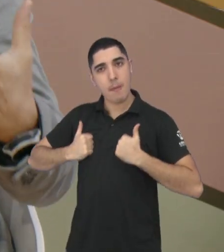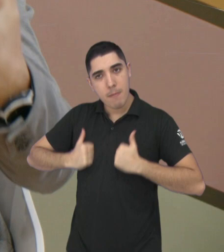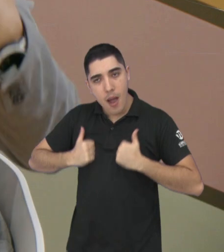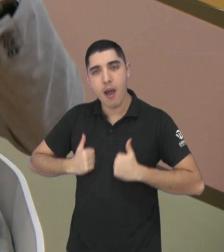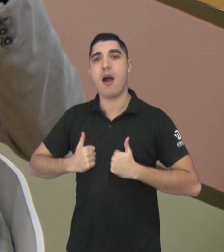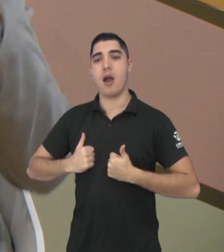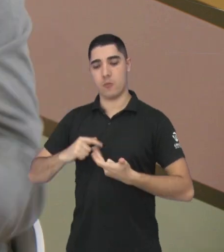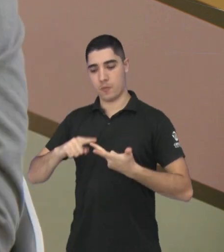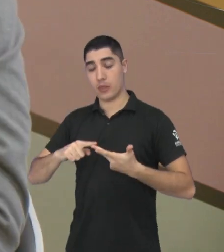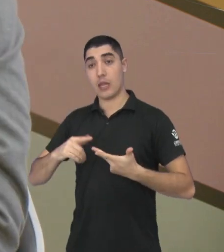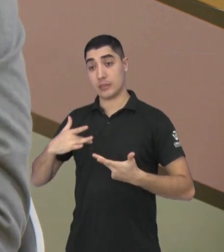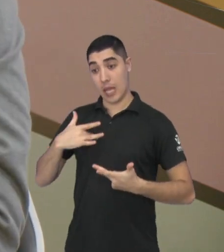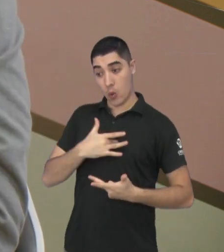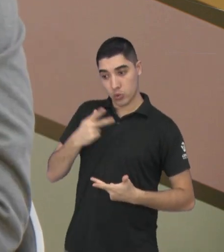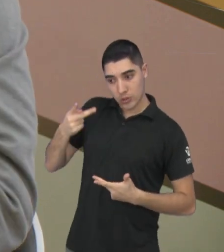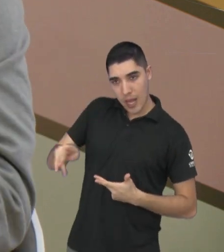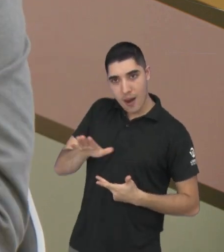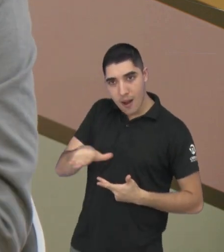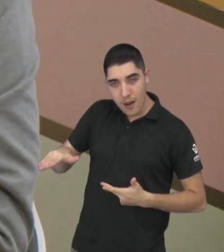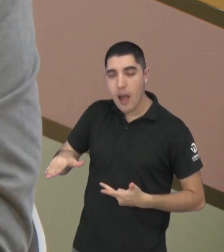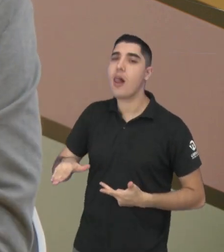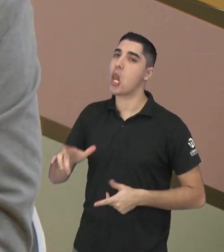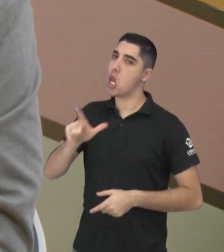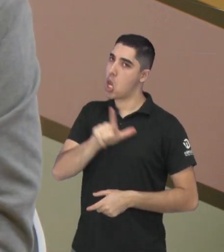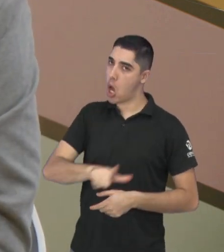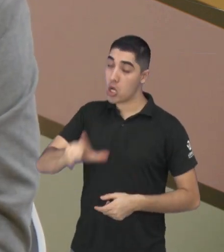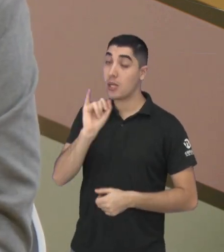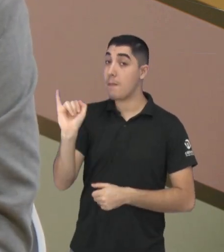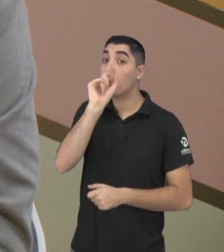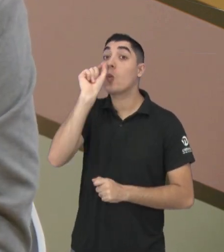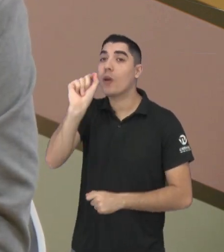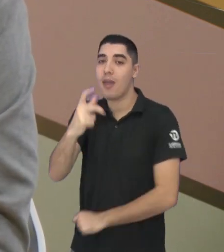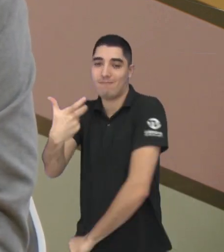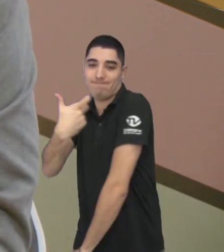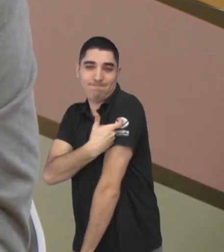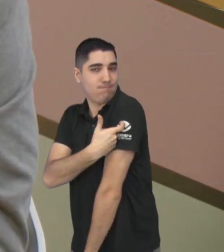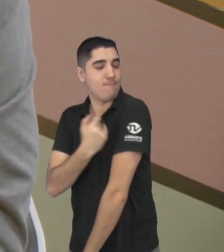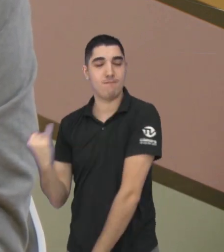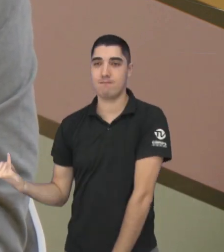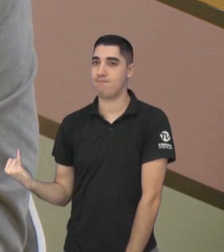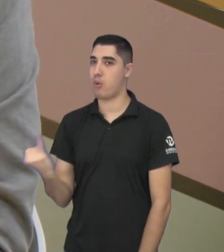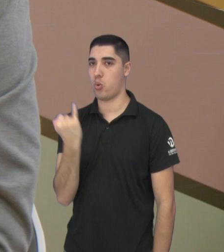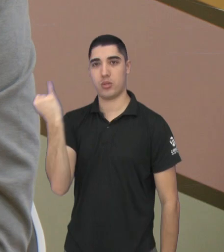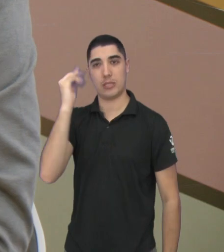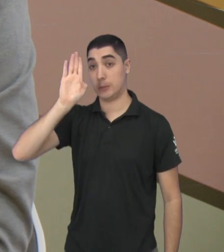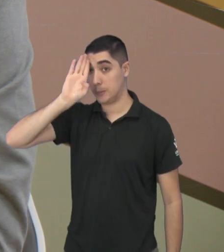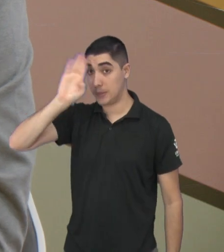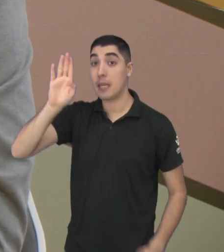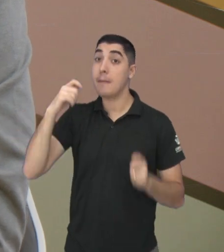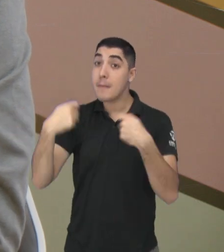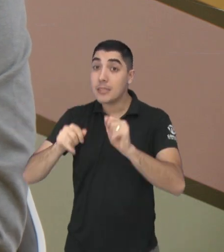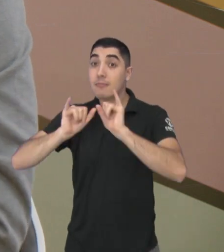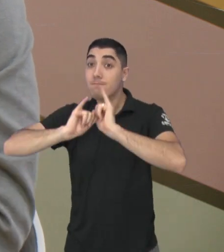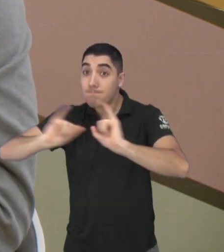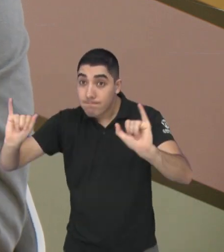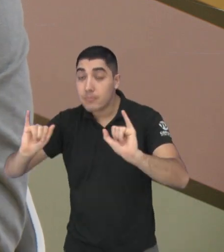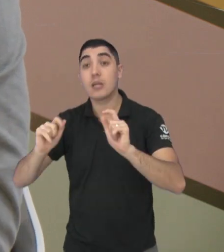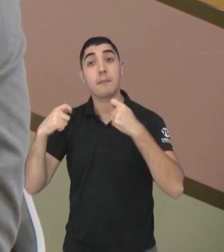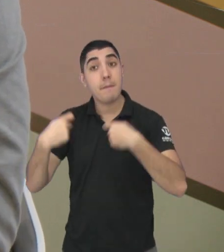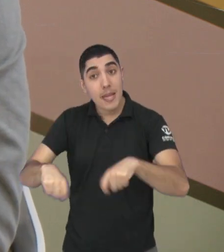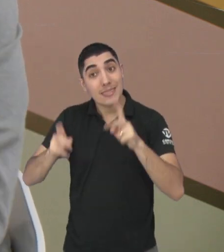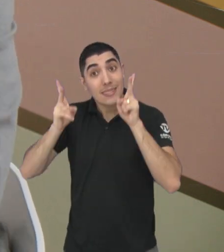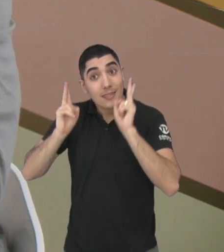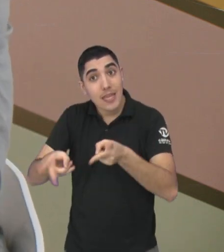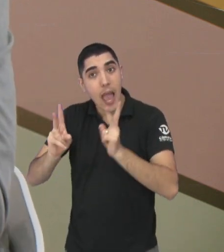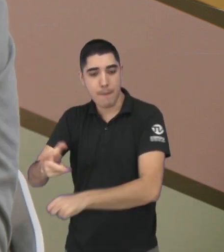ambiental, uma boa saúde da criança, sem dúvida é a vacinação. E a gente precisa intensificar e